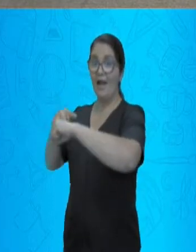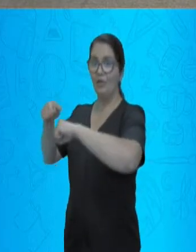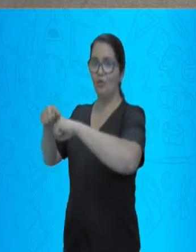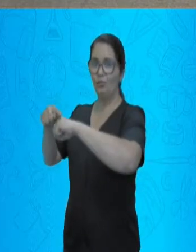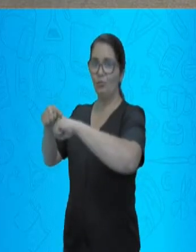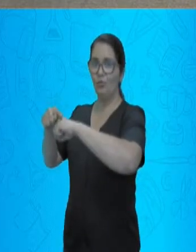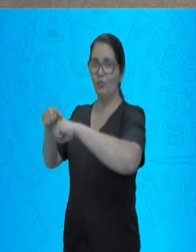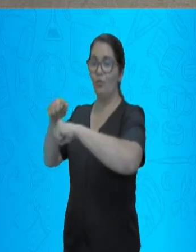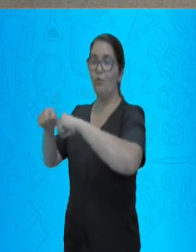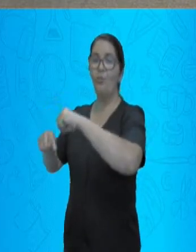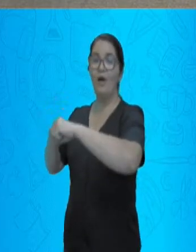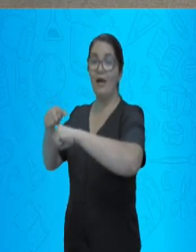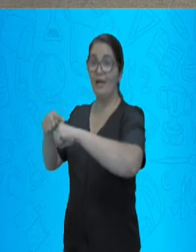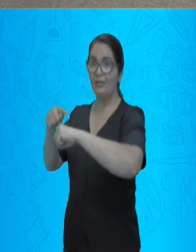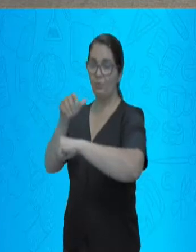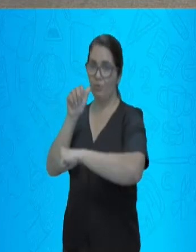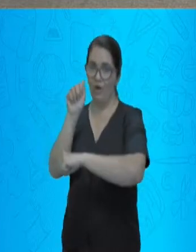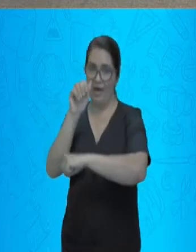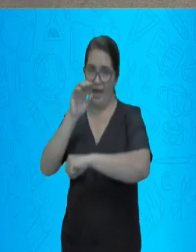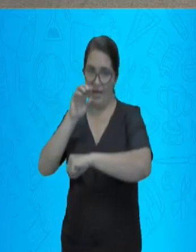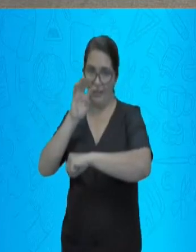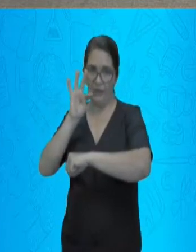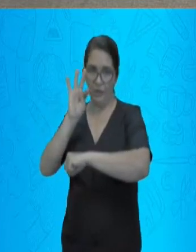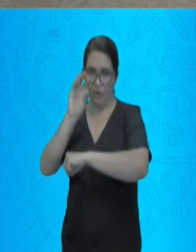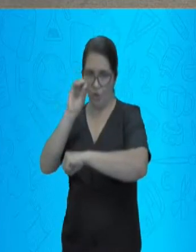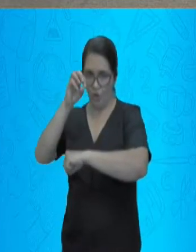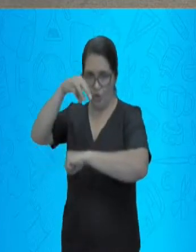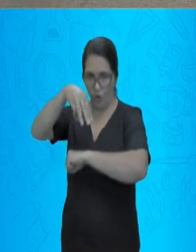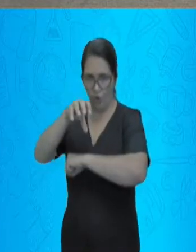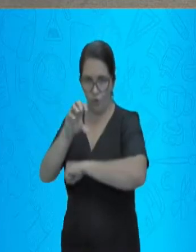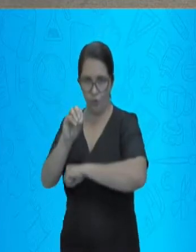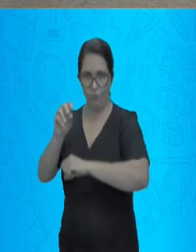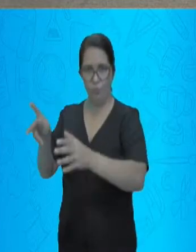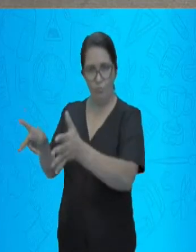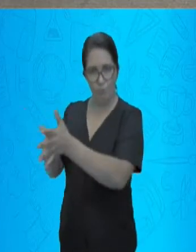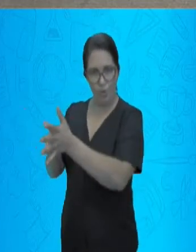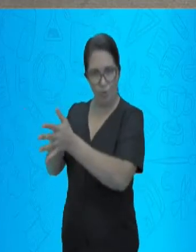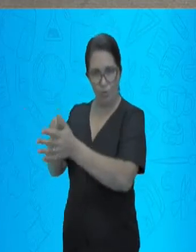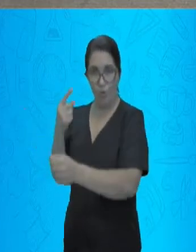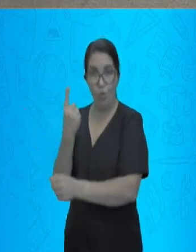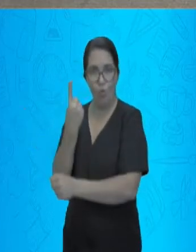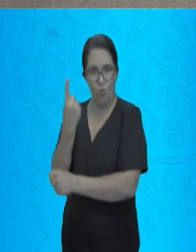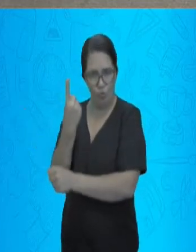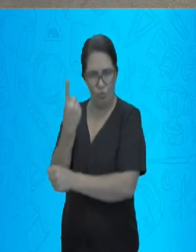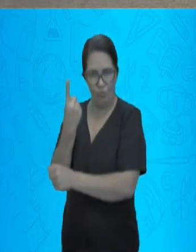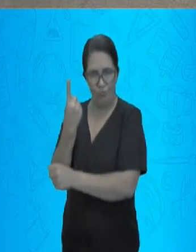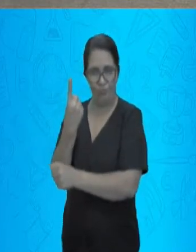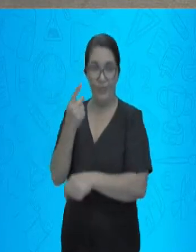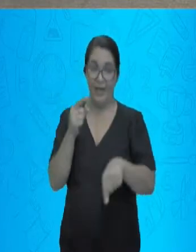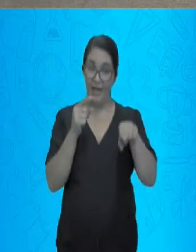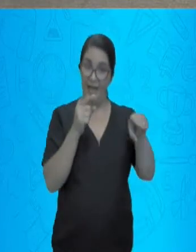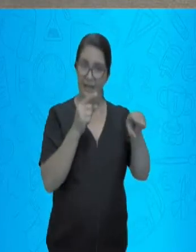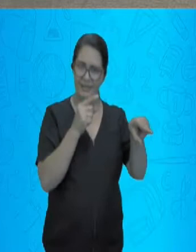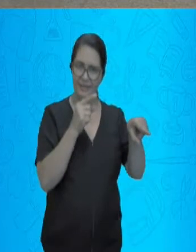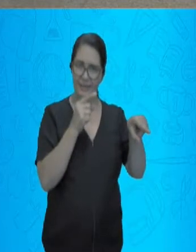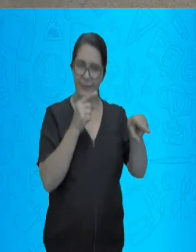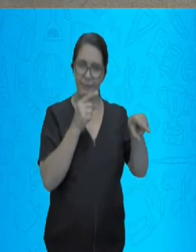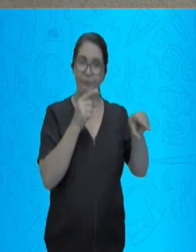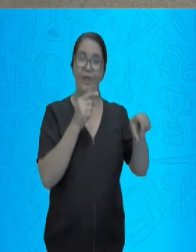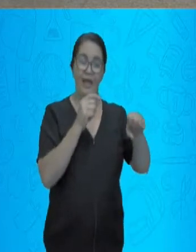química composta, ela é formada por átomos de elementos químicos